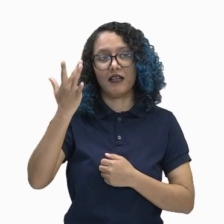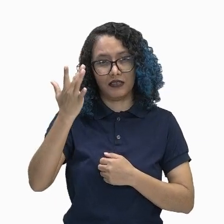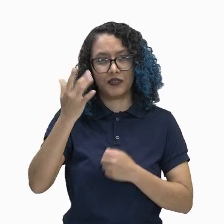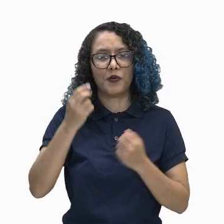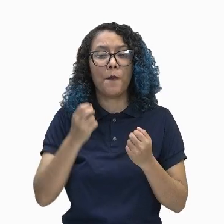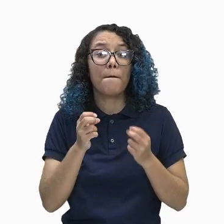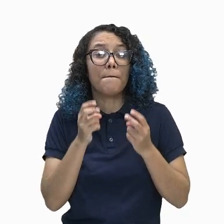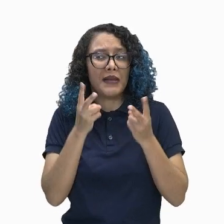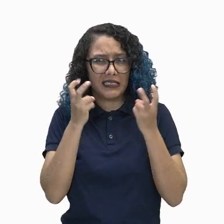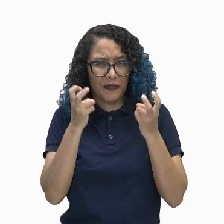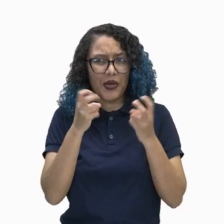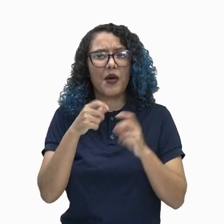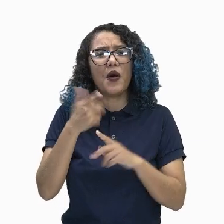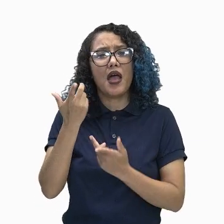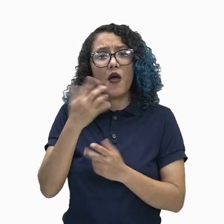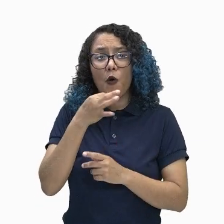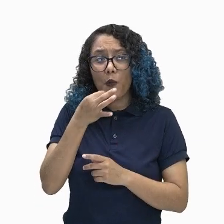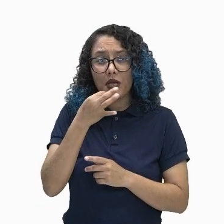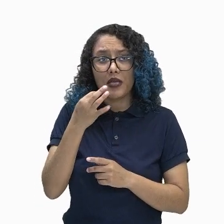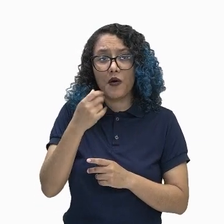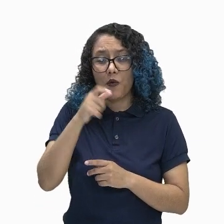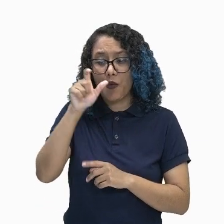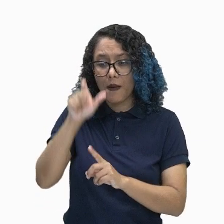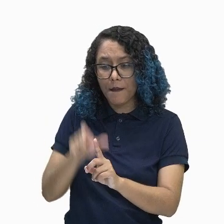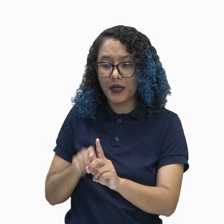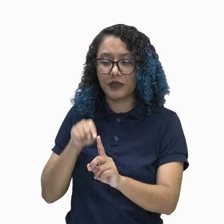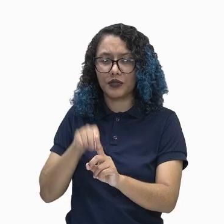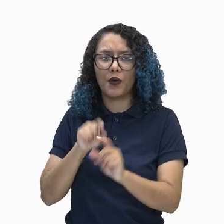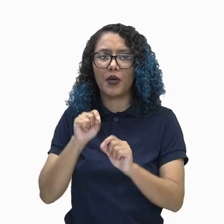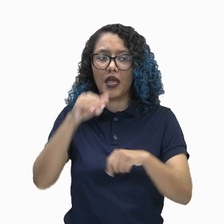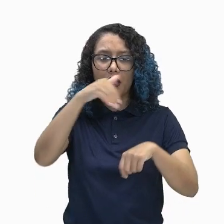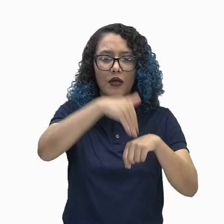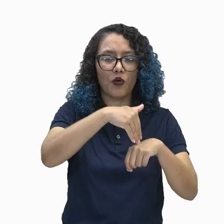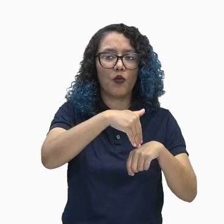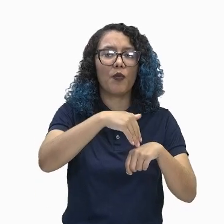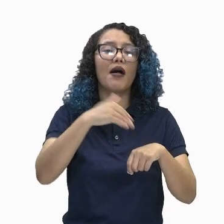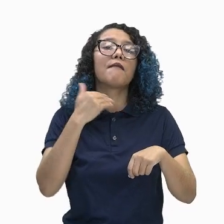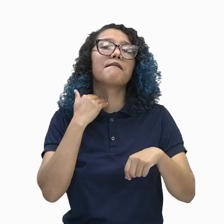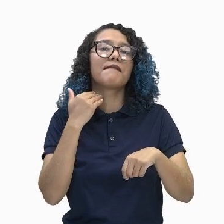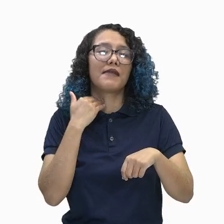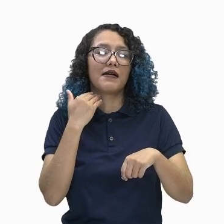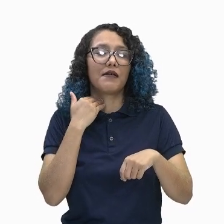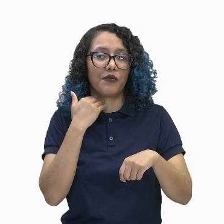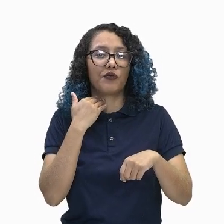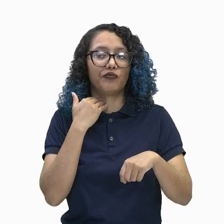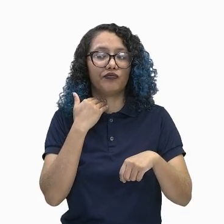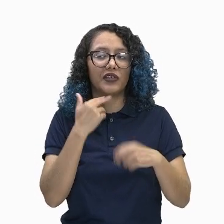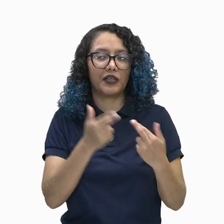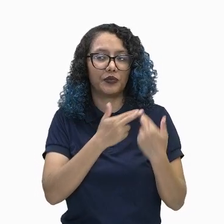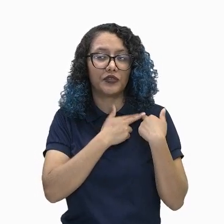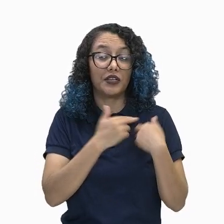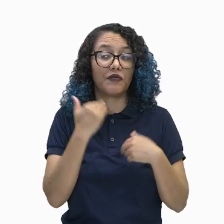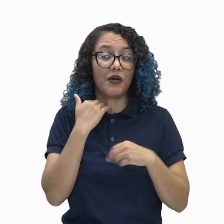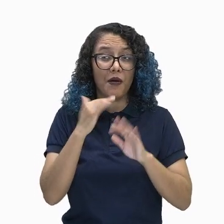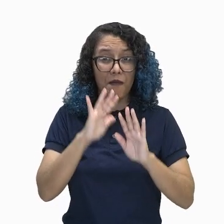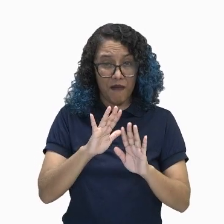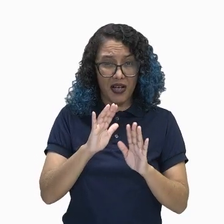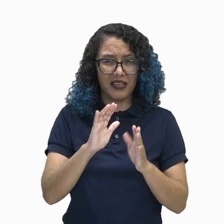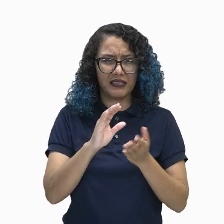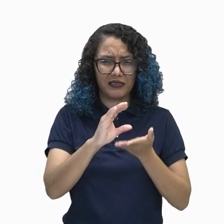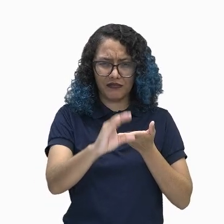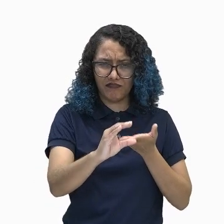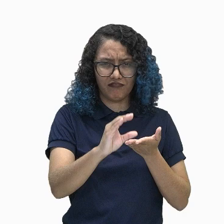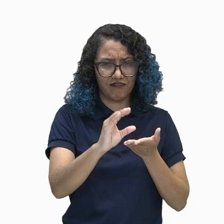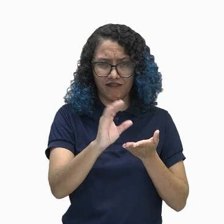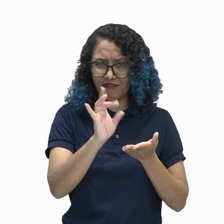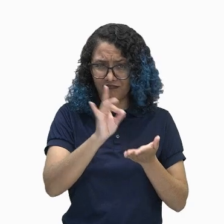de uma pessoa que coloca a culpa nos bancos que não investem em segurança suficiente. Mas será que os bancos não investem nisso,